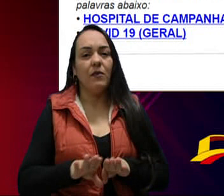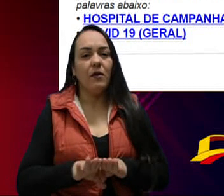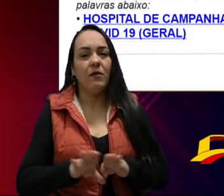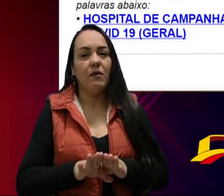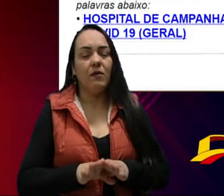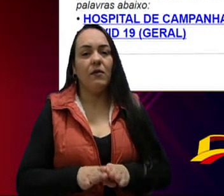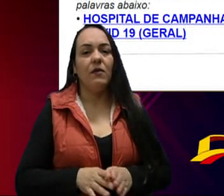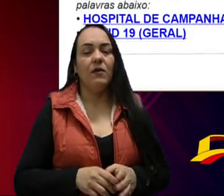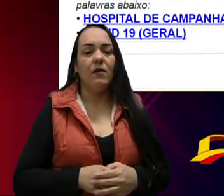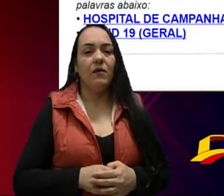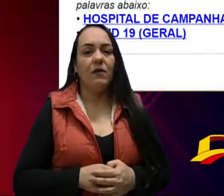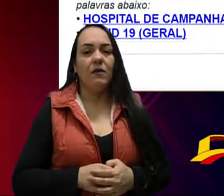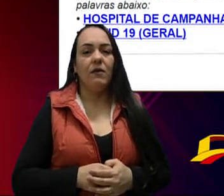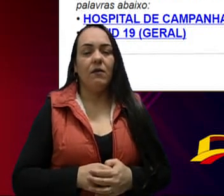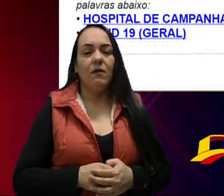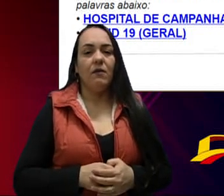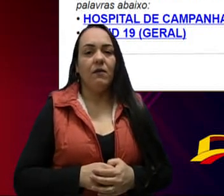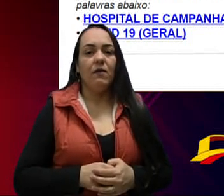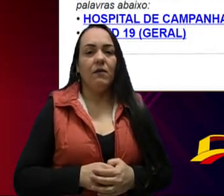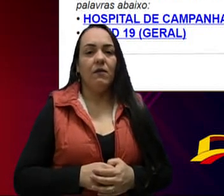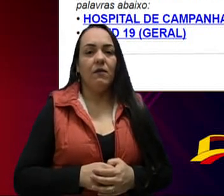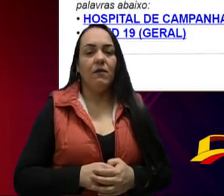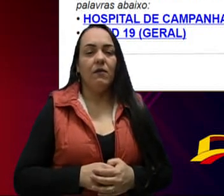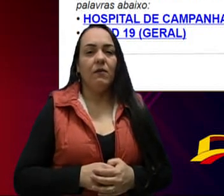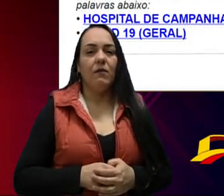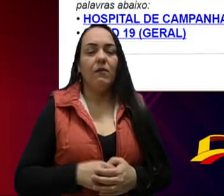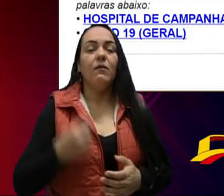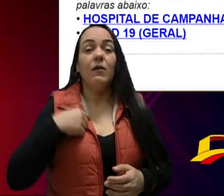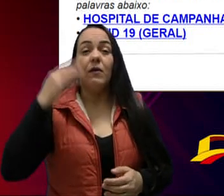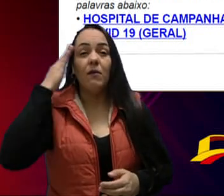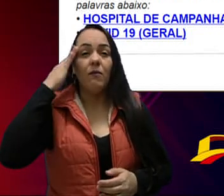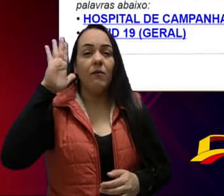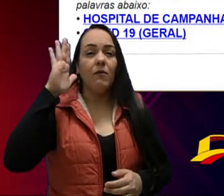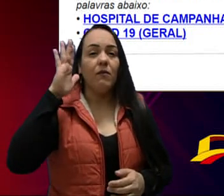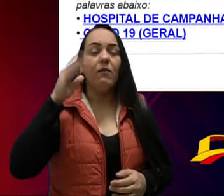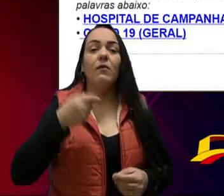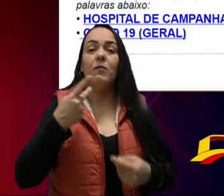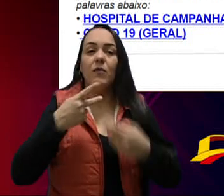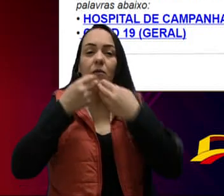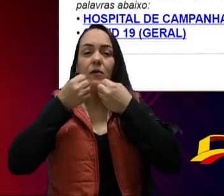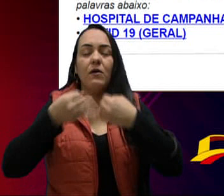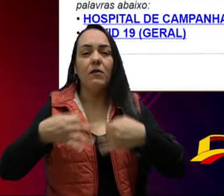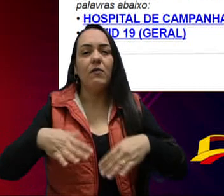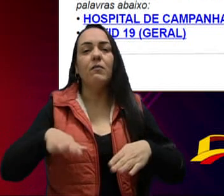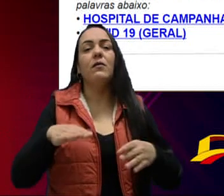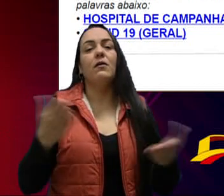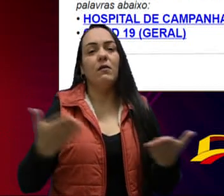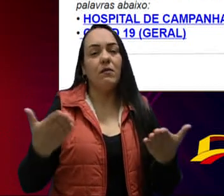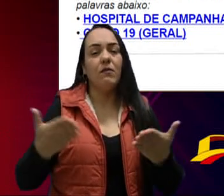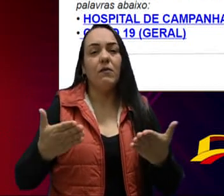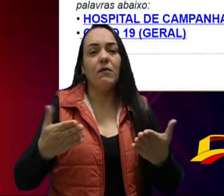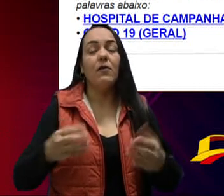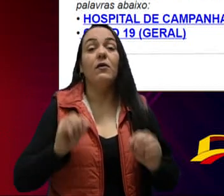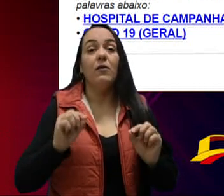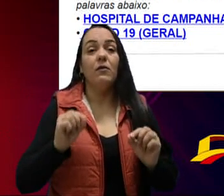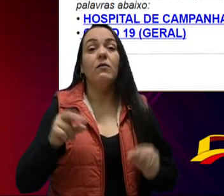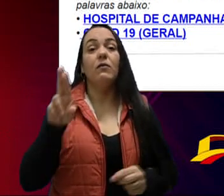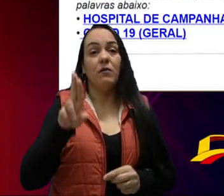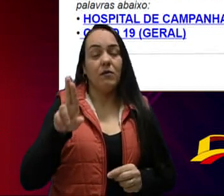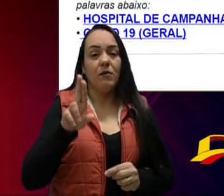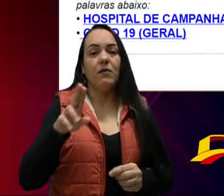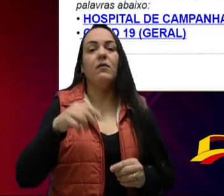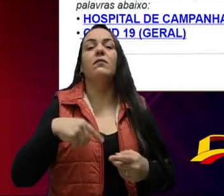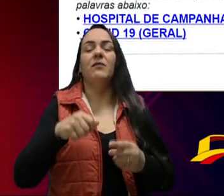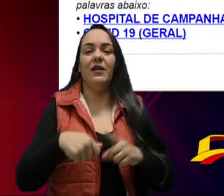direcionamento deles é então eu não sei direito assim não posso te dizer agora no que será usado